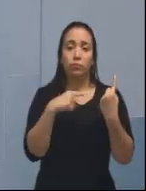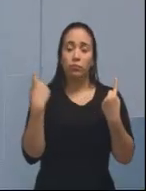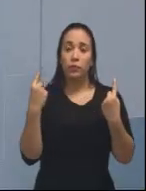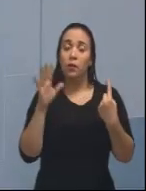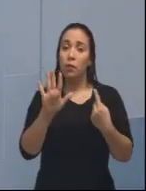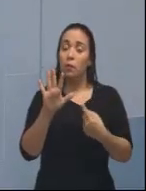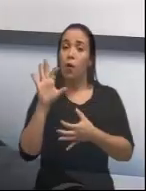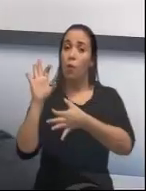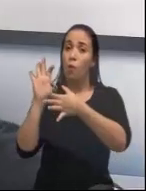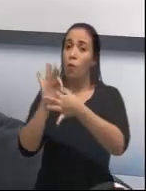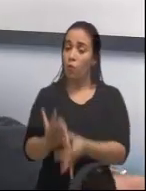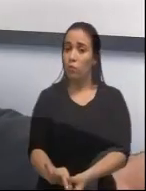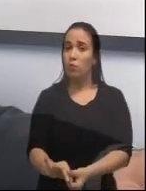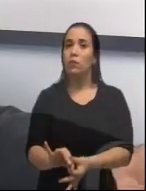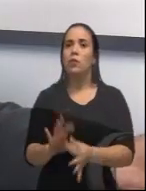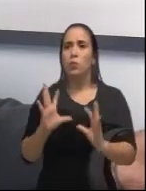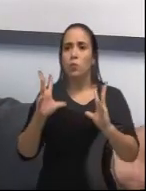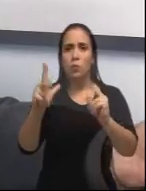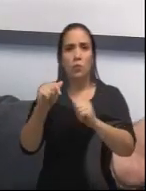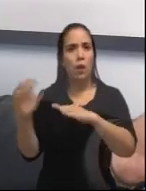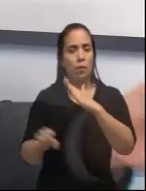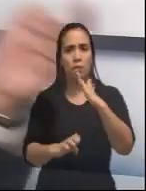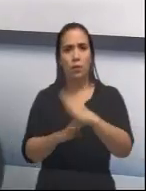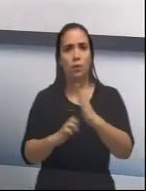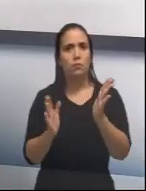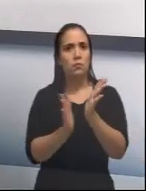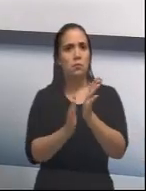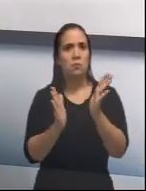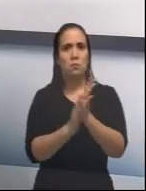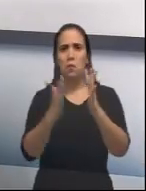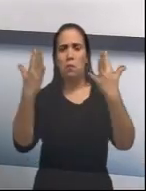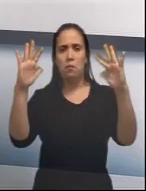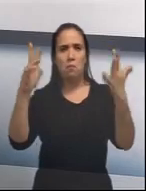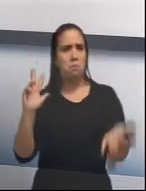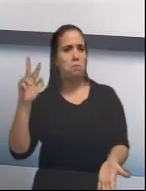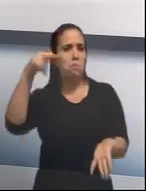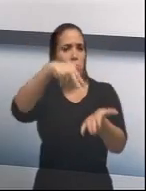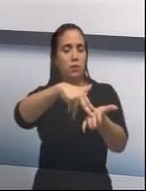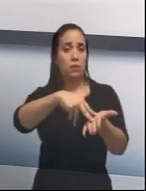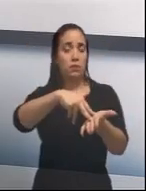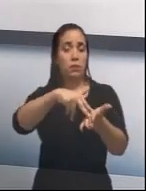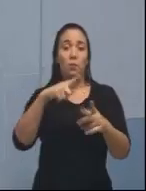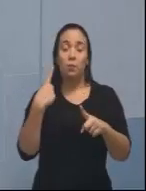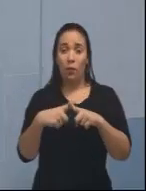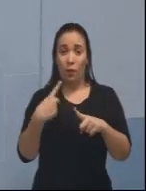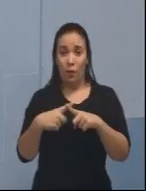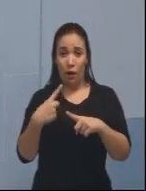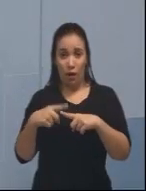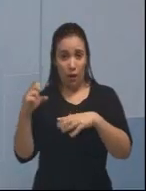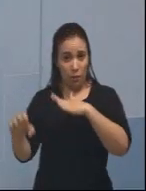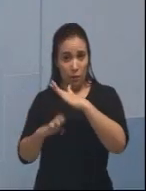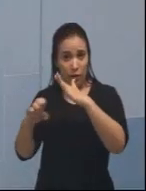que ele falou. E foi aplaudido de pé. O contexto que ele falou. Foi aplaudido de pé. Para os empresários,